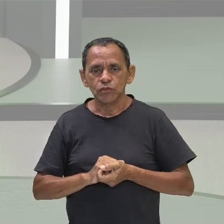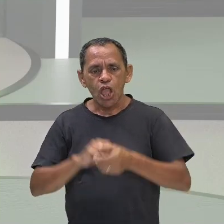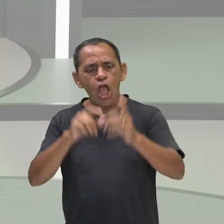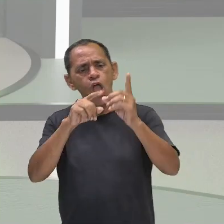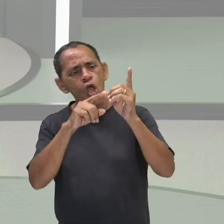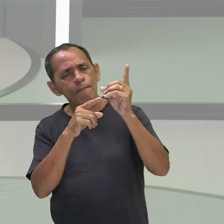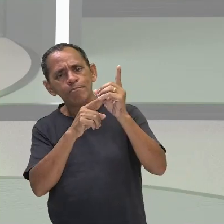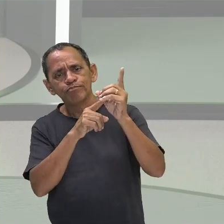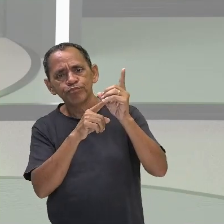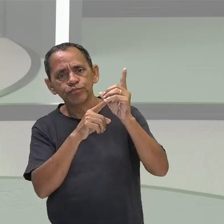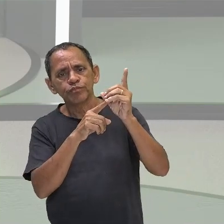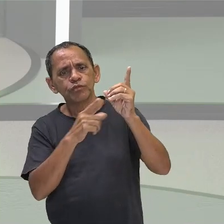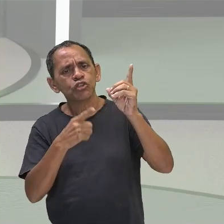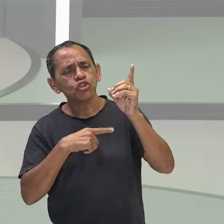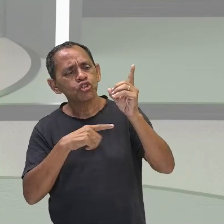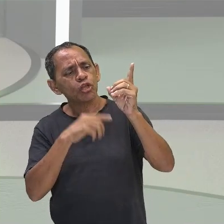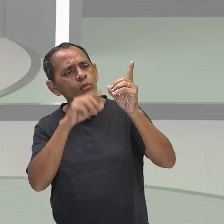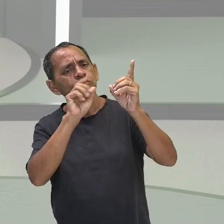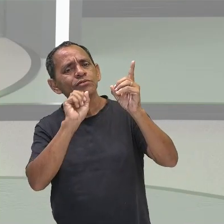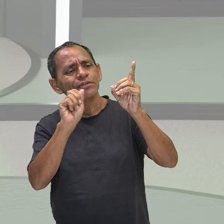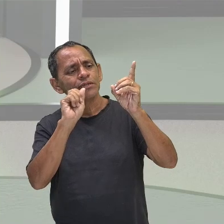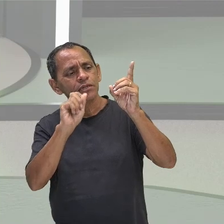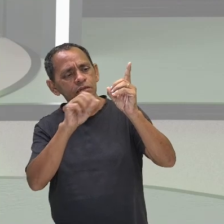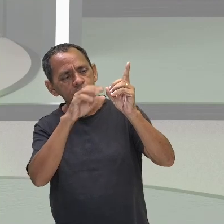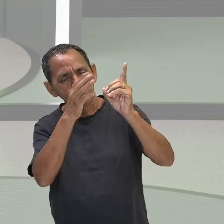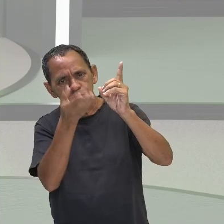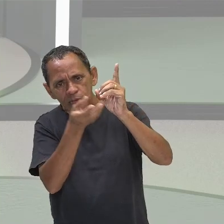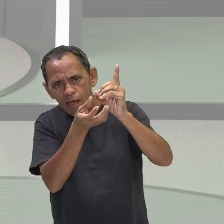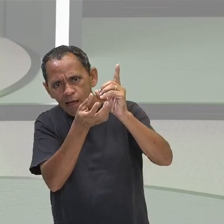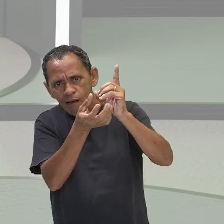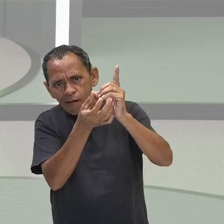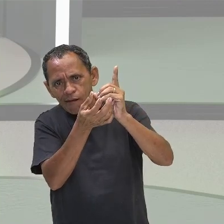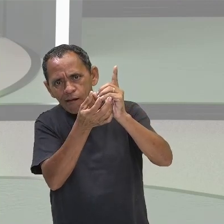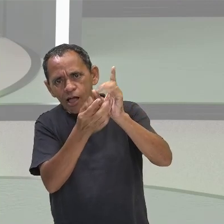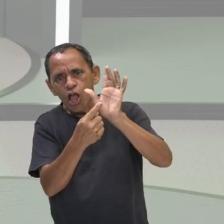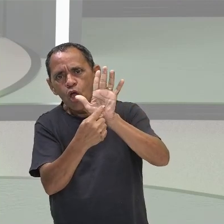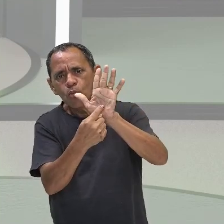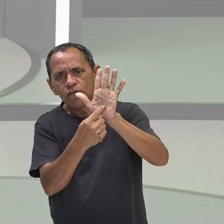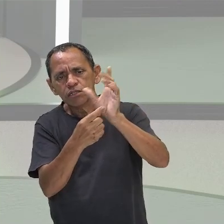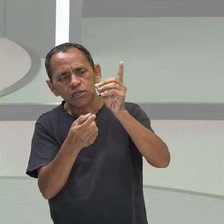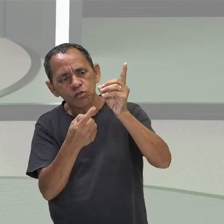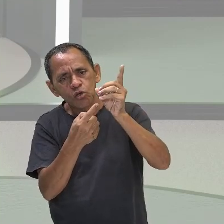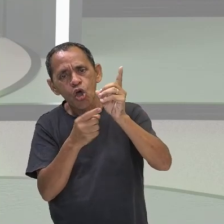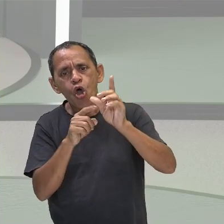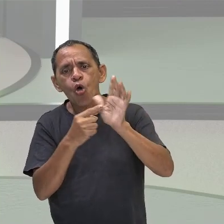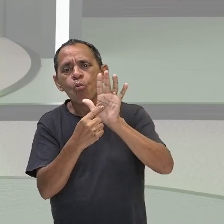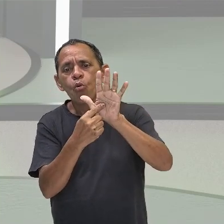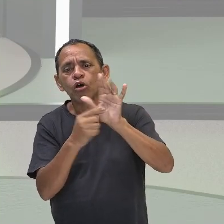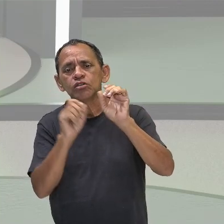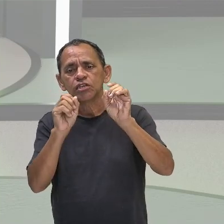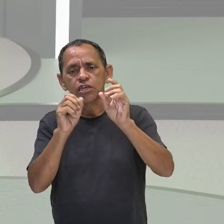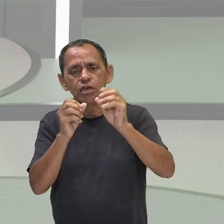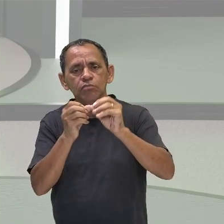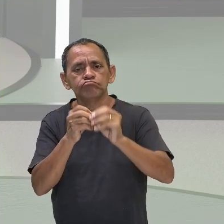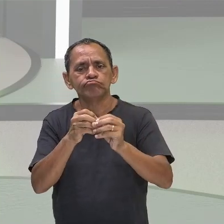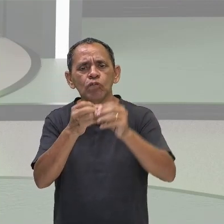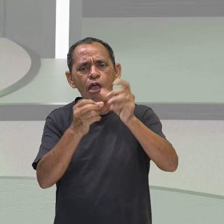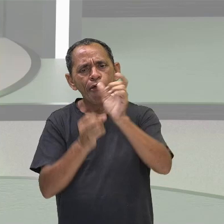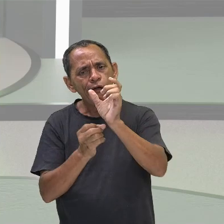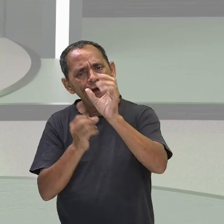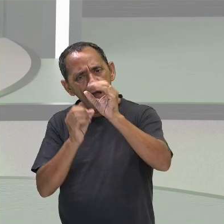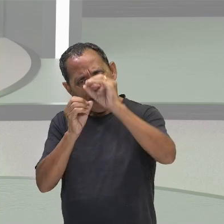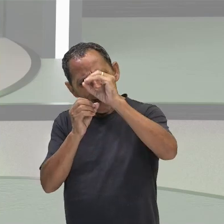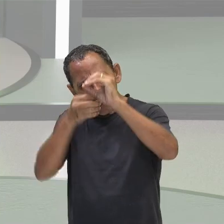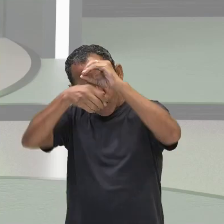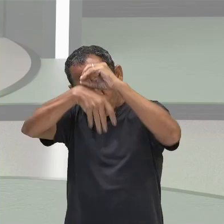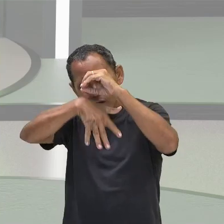nós temos lá a apresentação aí para vocês de glândulas, né? Tem a